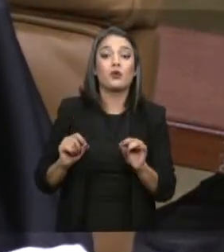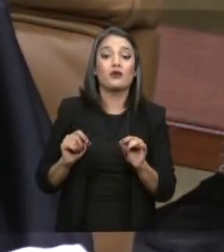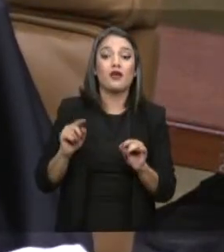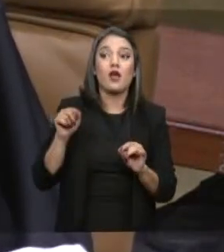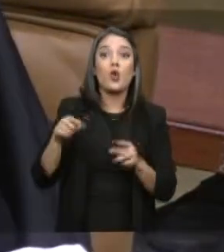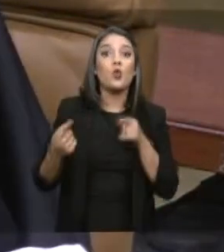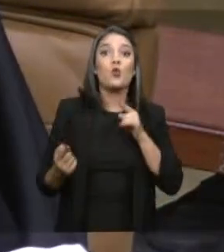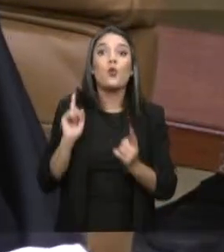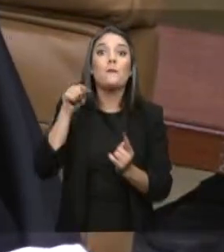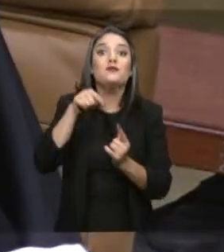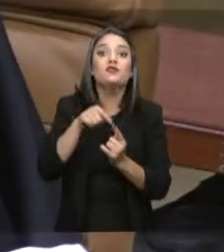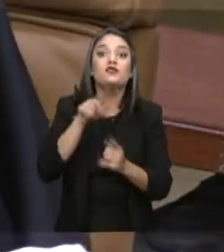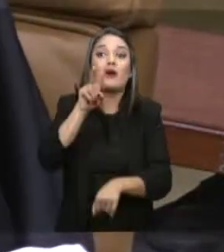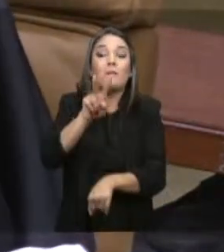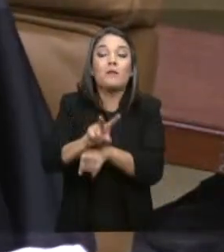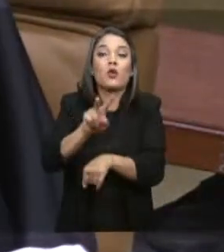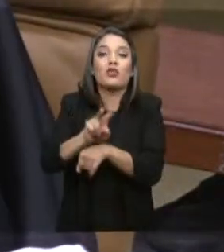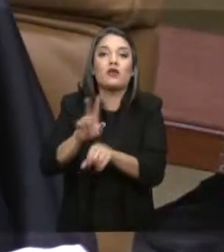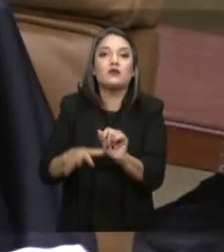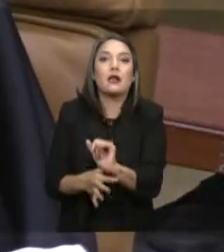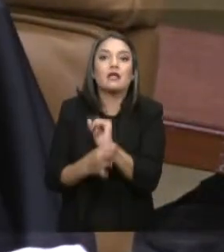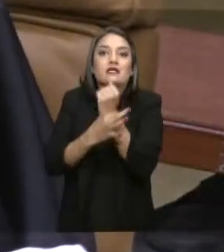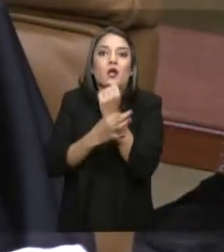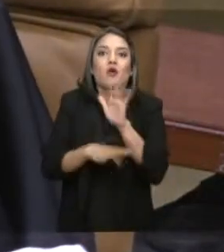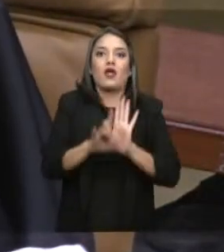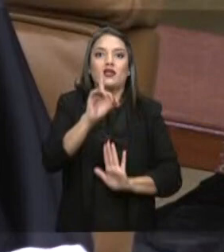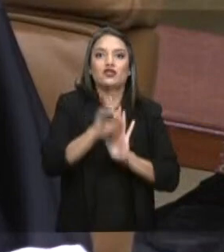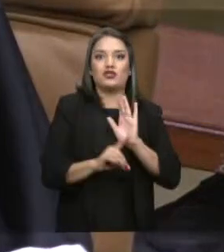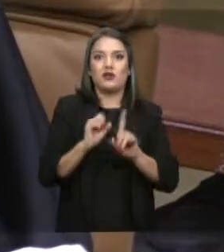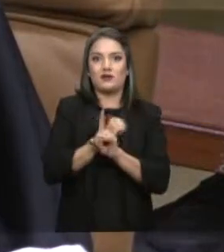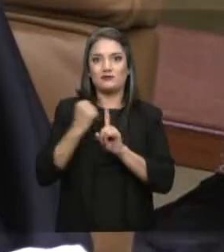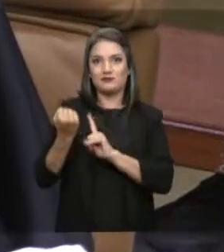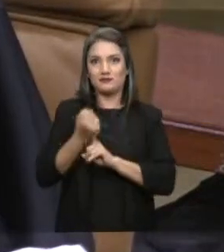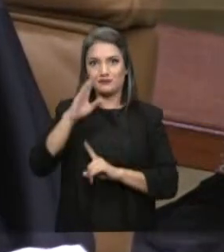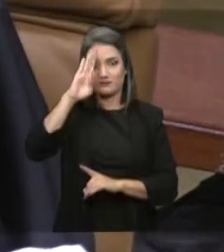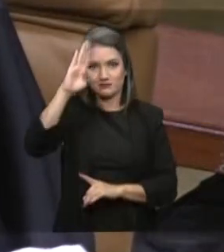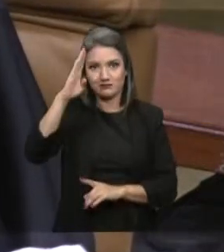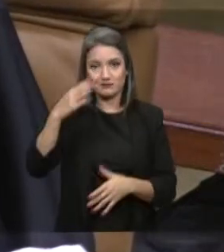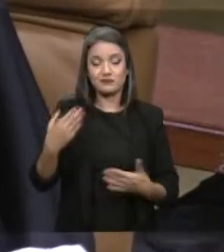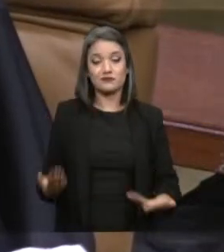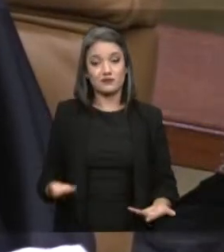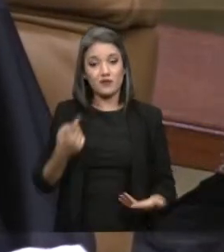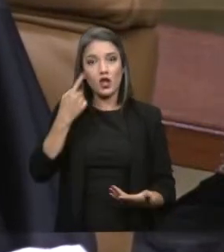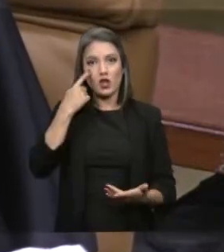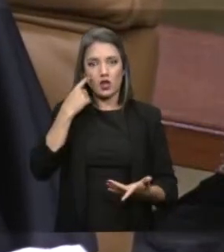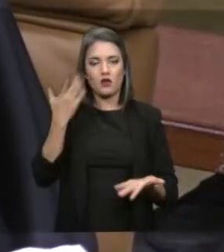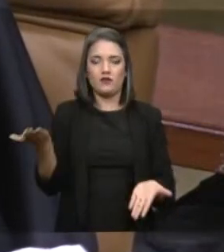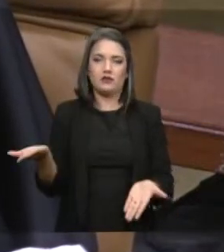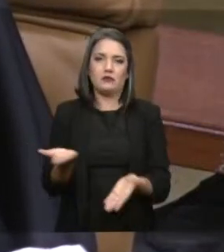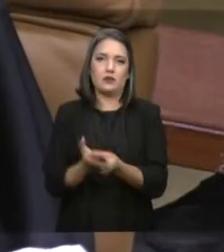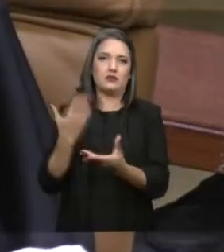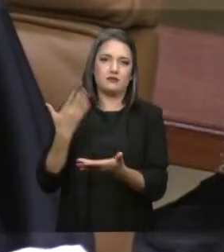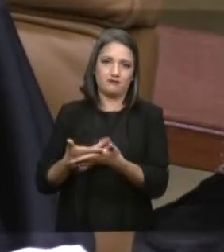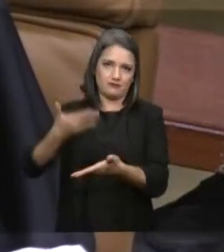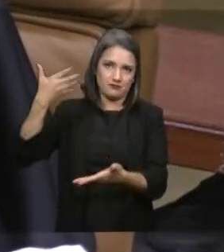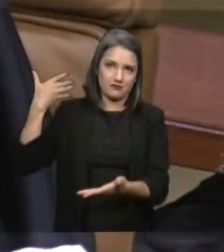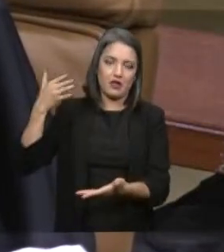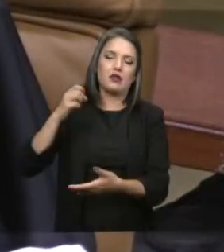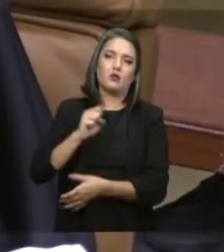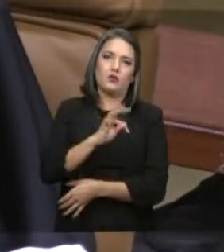se destina proteger direitos sociais fundamentais identificam nos precedentes esse tribunal